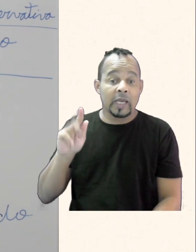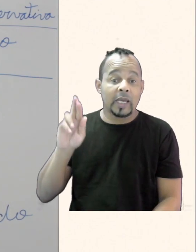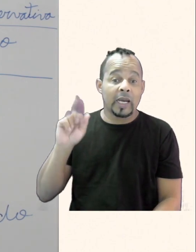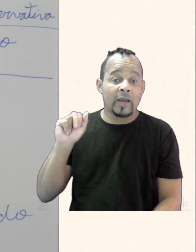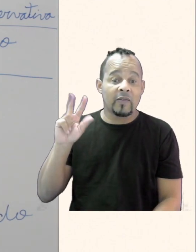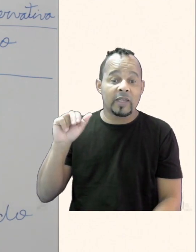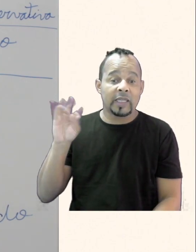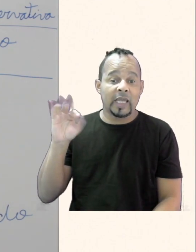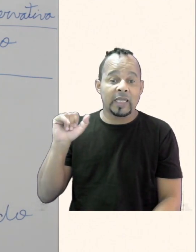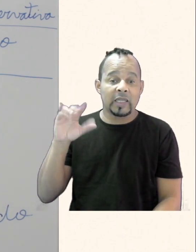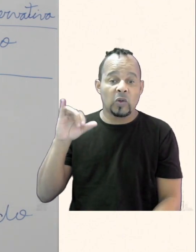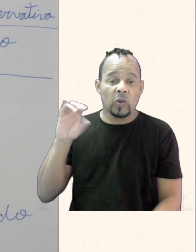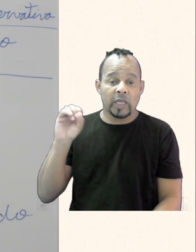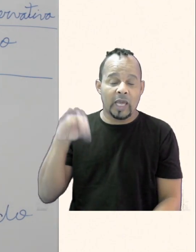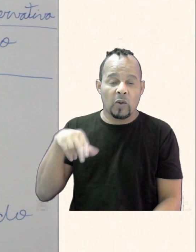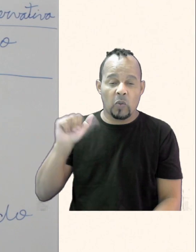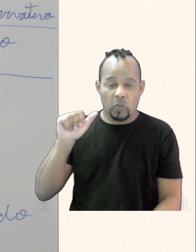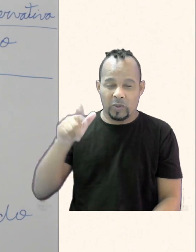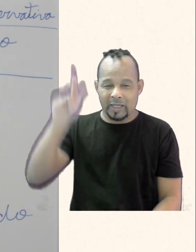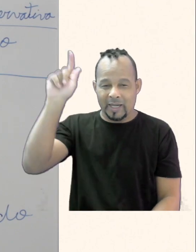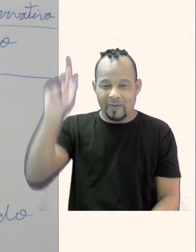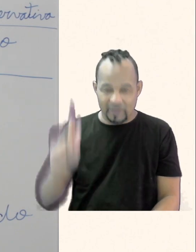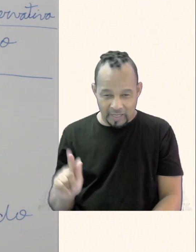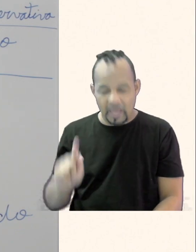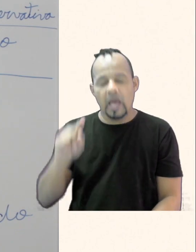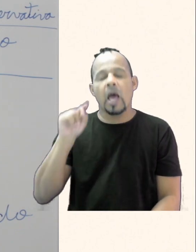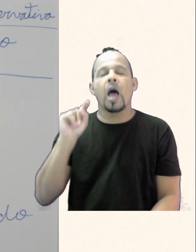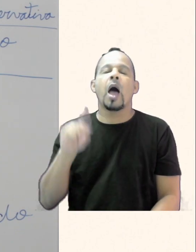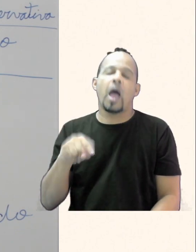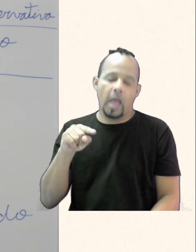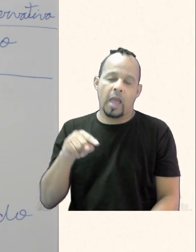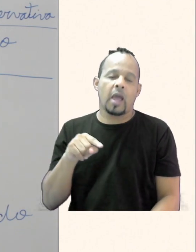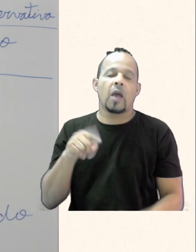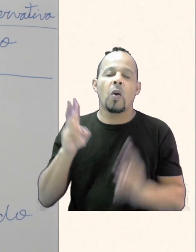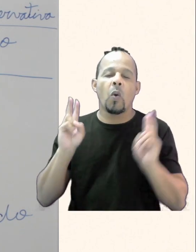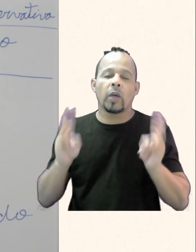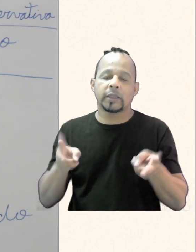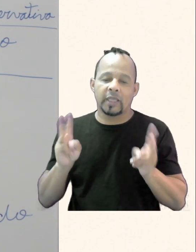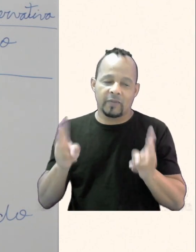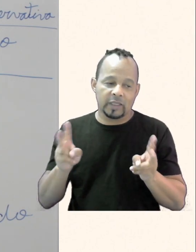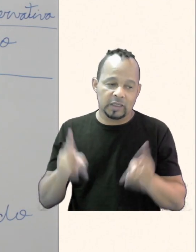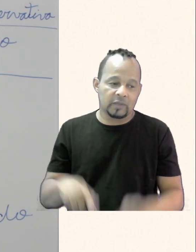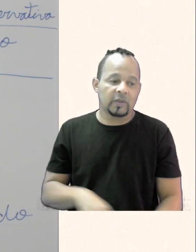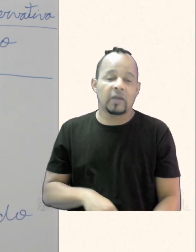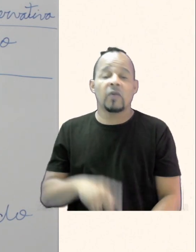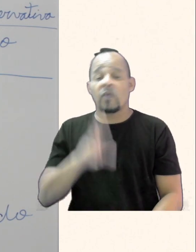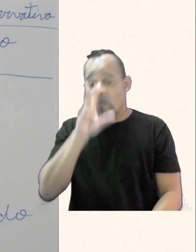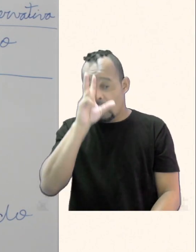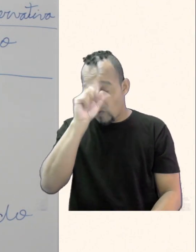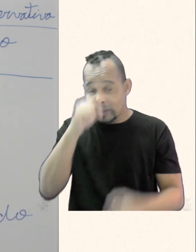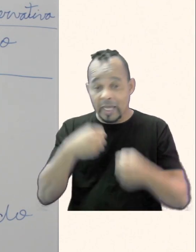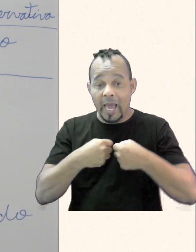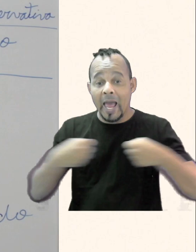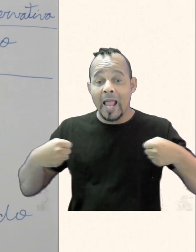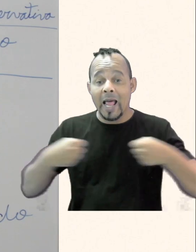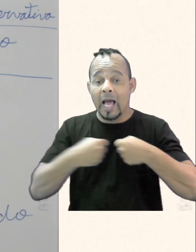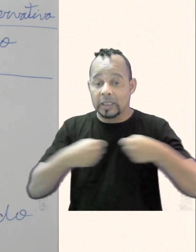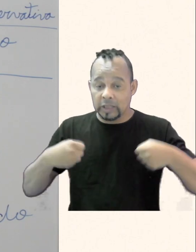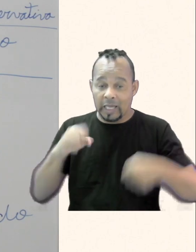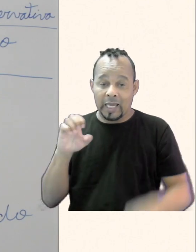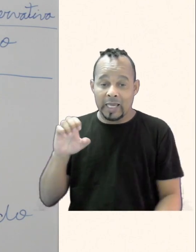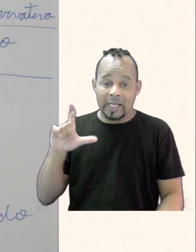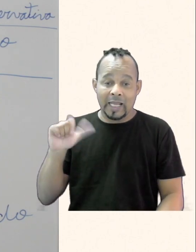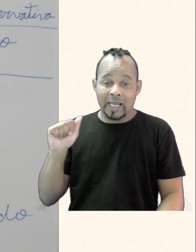uma força conservativa. Então, em ambas, para ir de um ponto A até um ponto B,